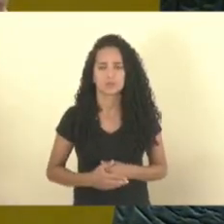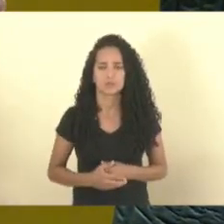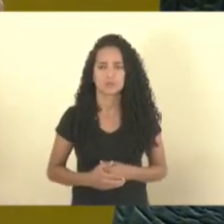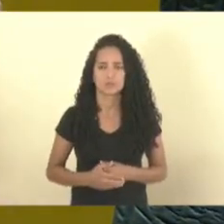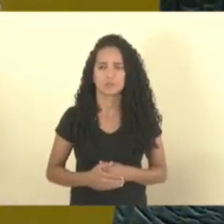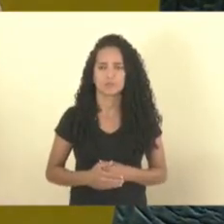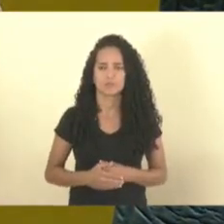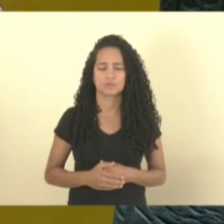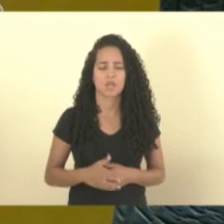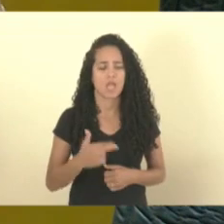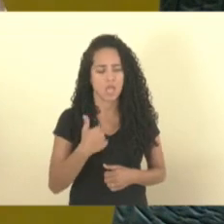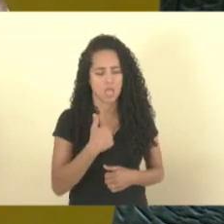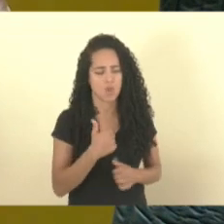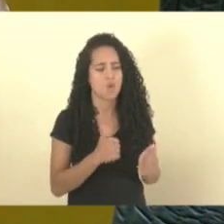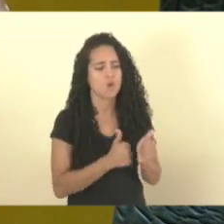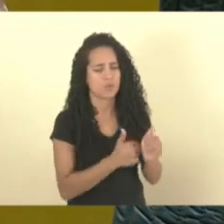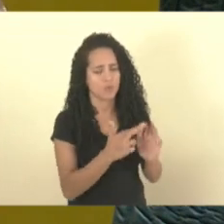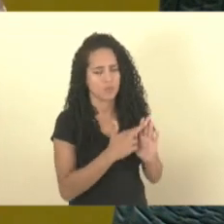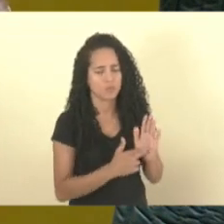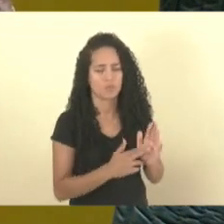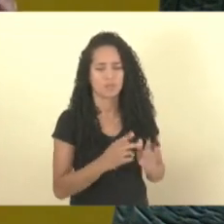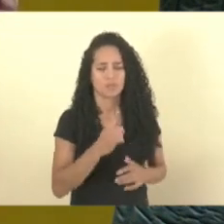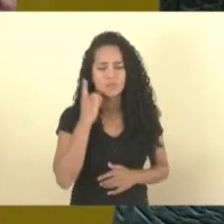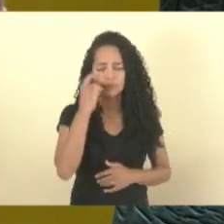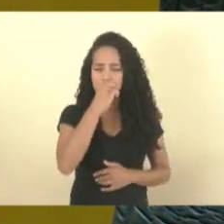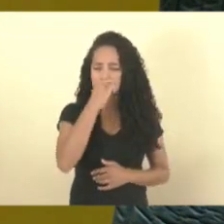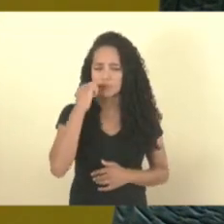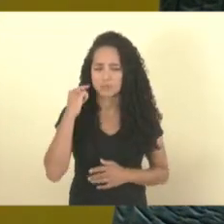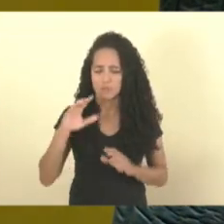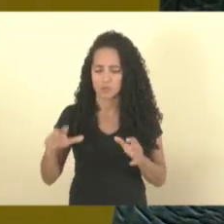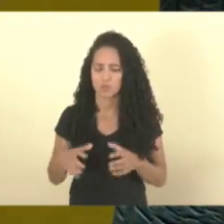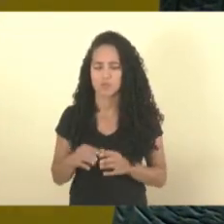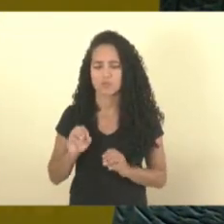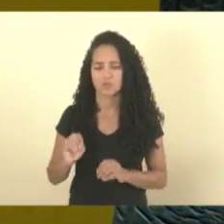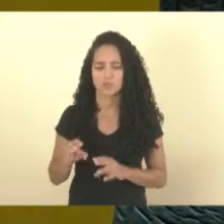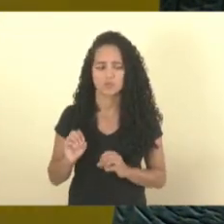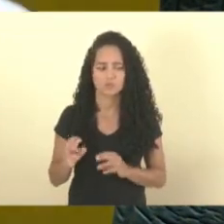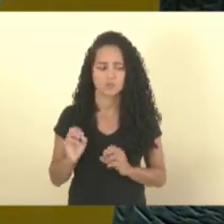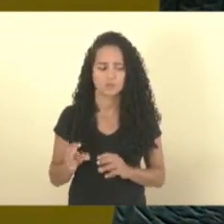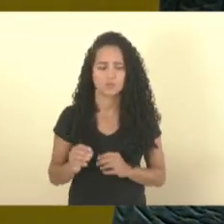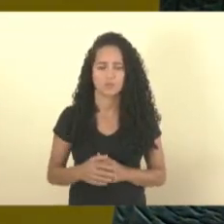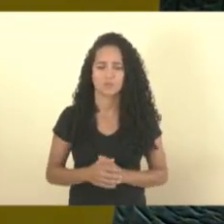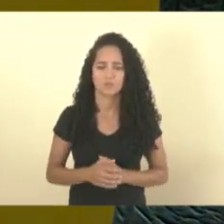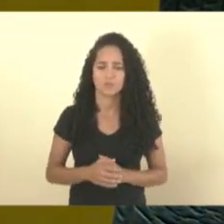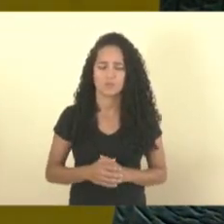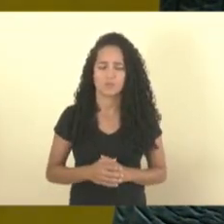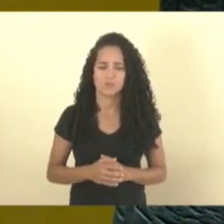Eu acompanho o relatório. Deputado Capitão Assunção, na Comissão de Educação.